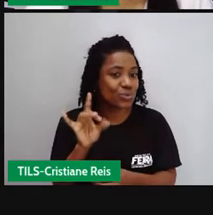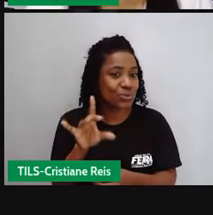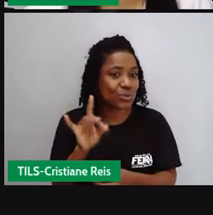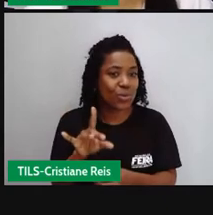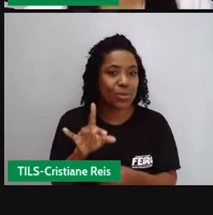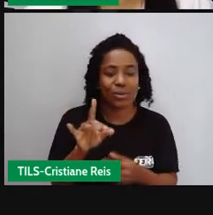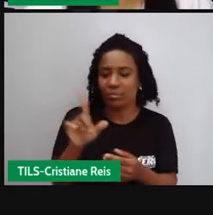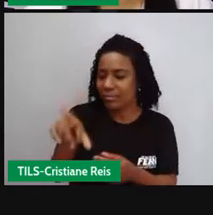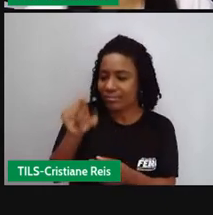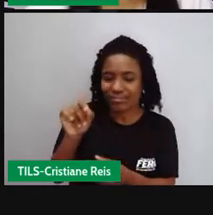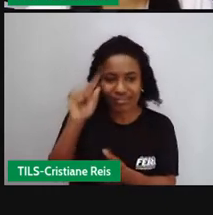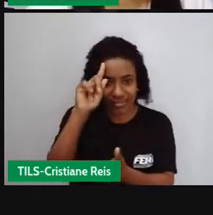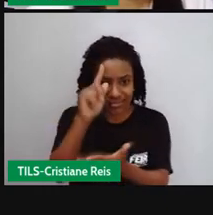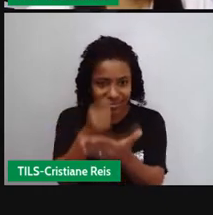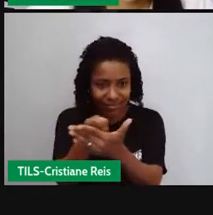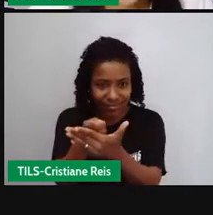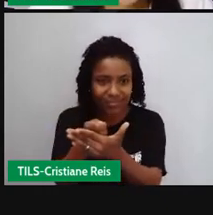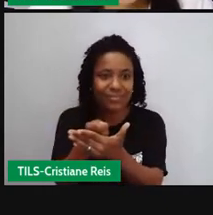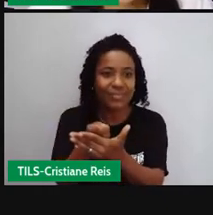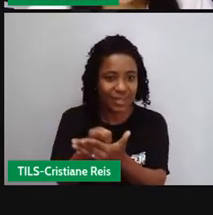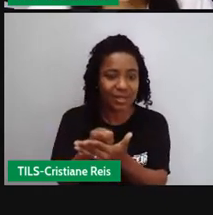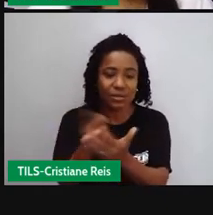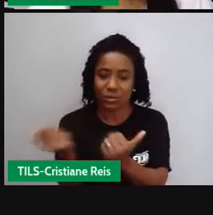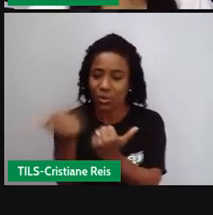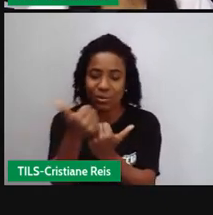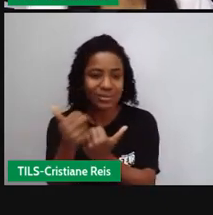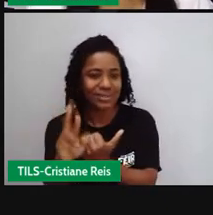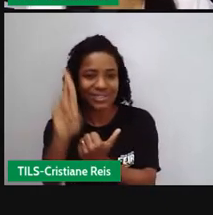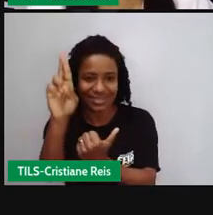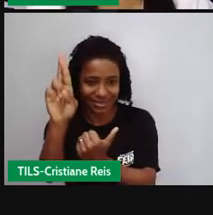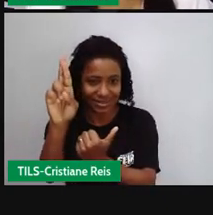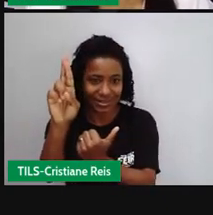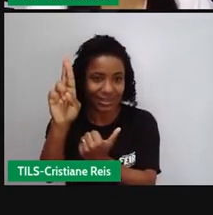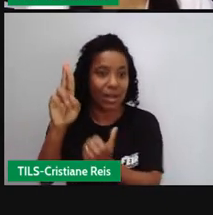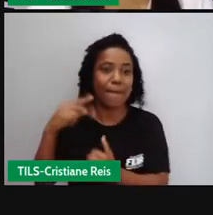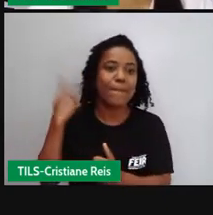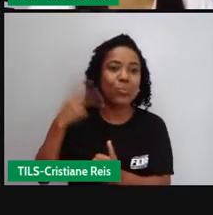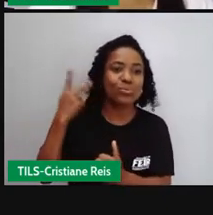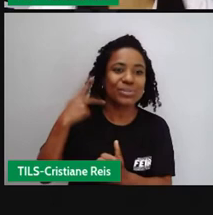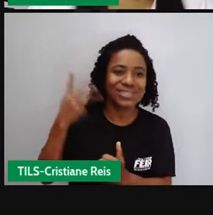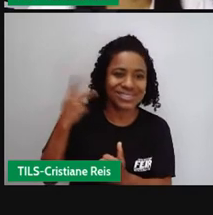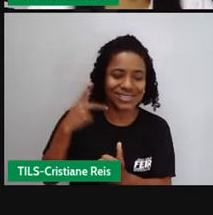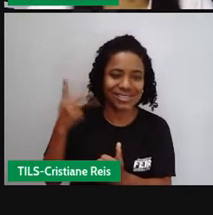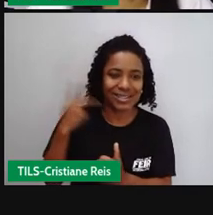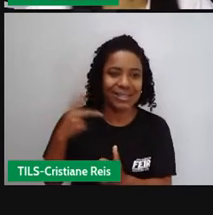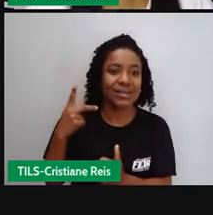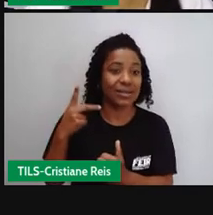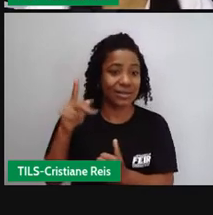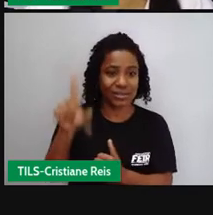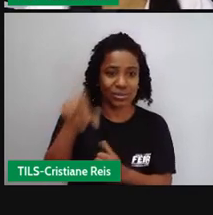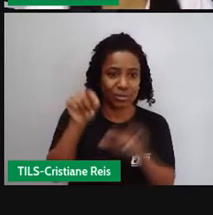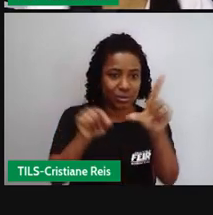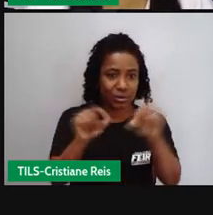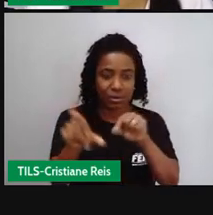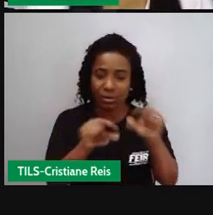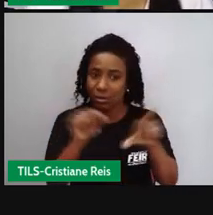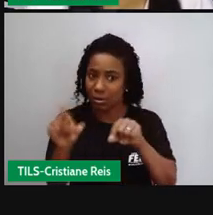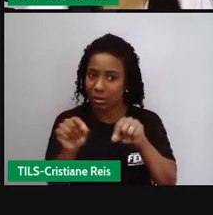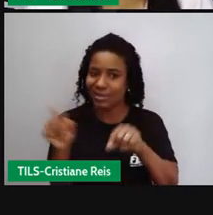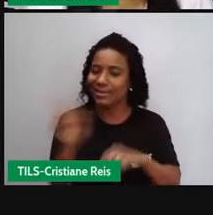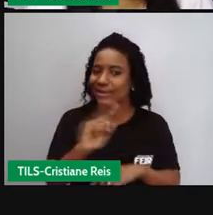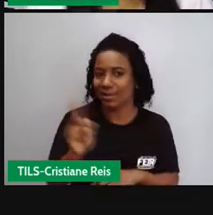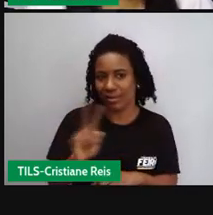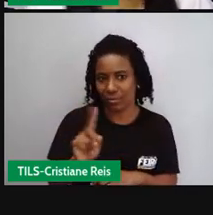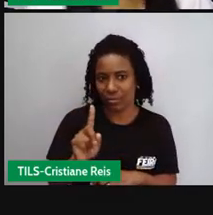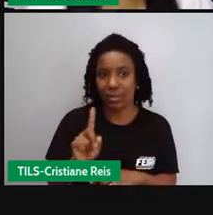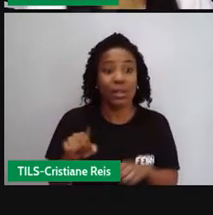escolhas dos representantes políticos, né? Existem outras situações que o voto